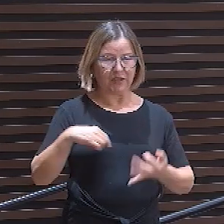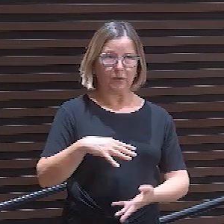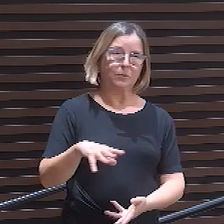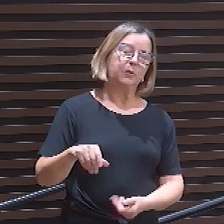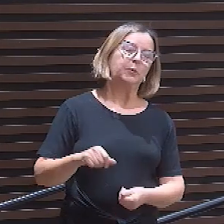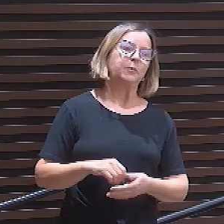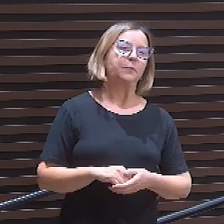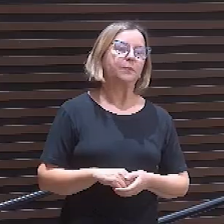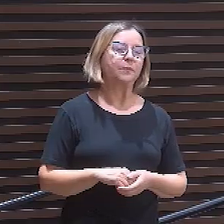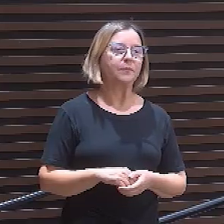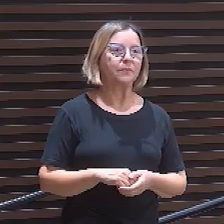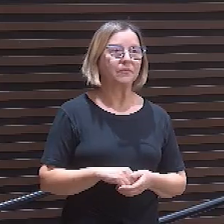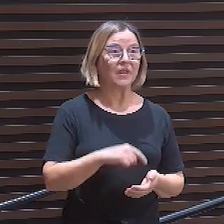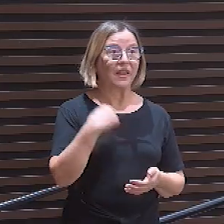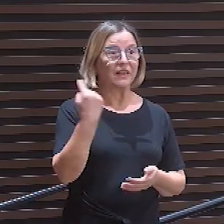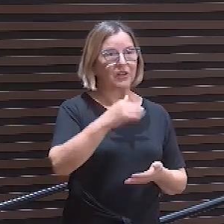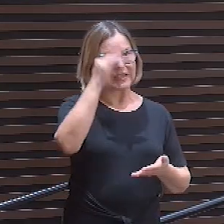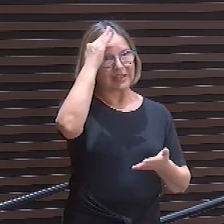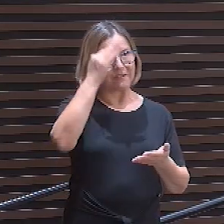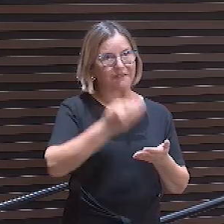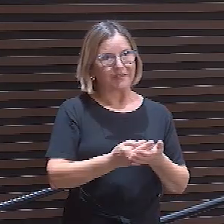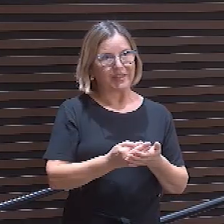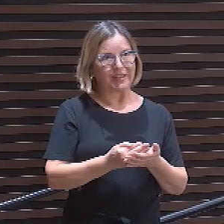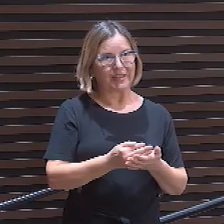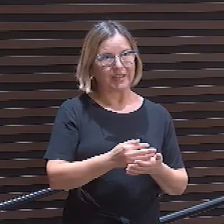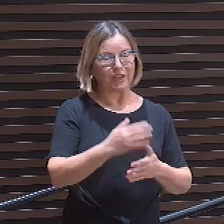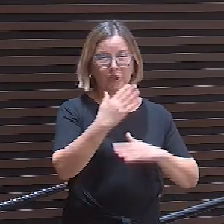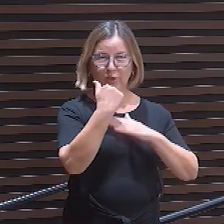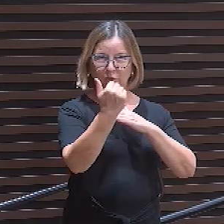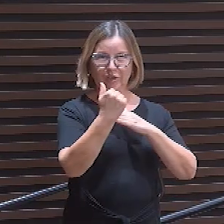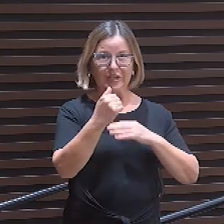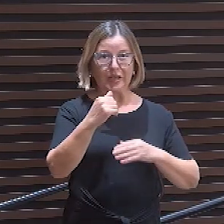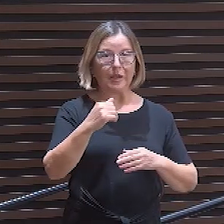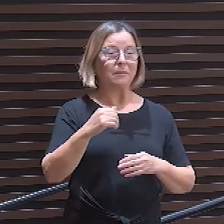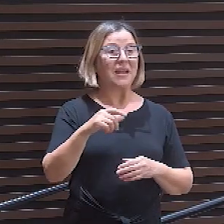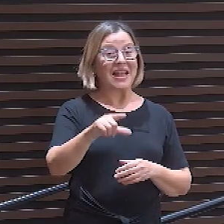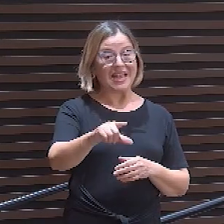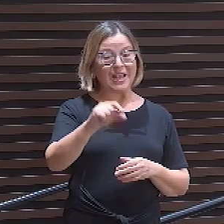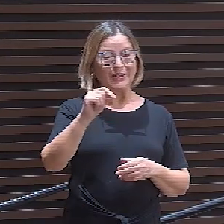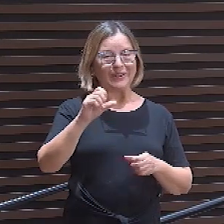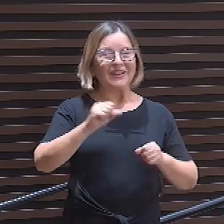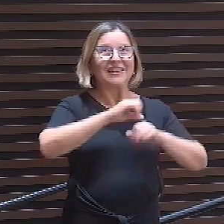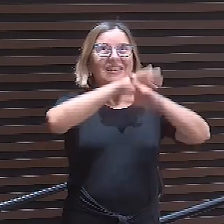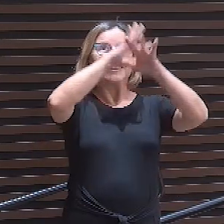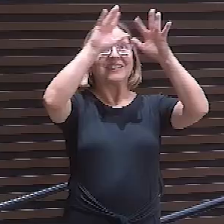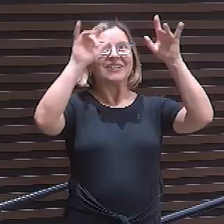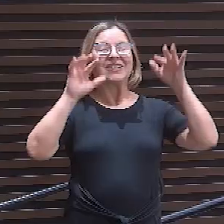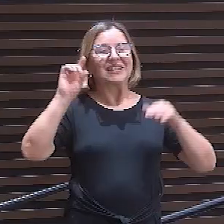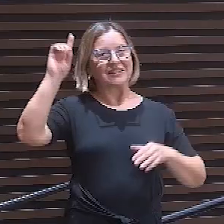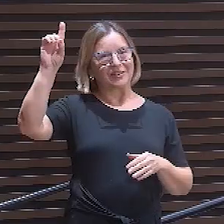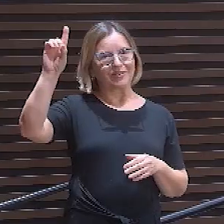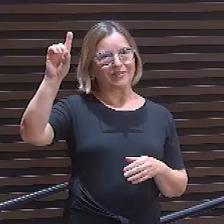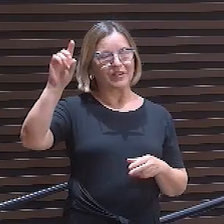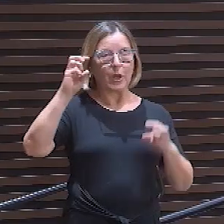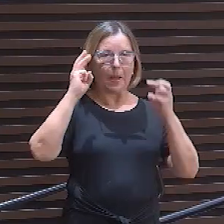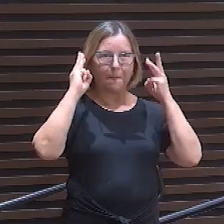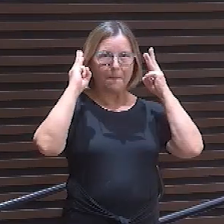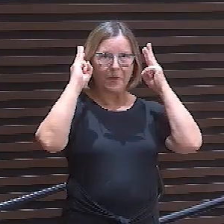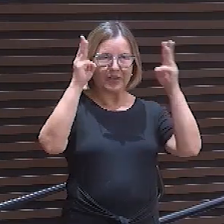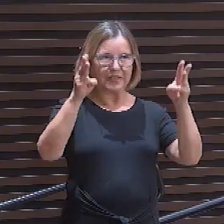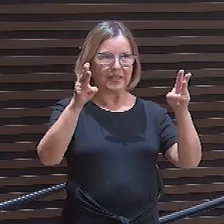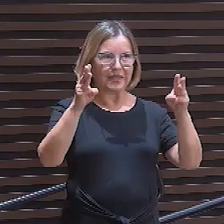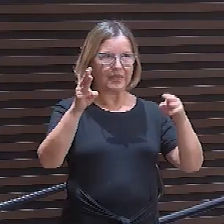A nossa fé nos chama a escolher a glória de Deus. Moisés viu além do presente, ele viu